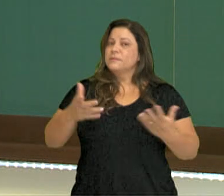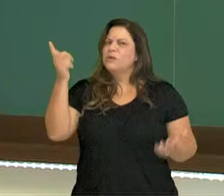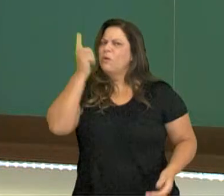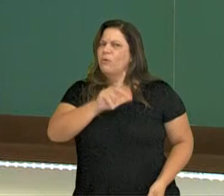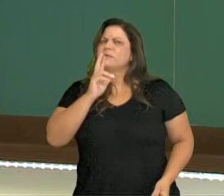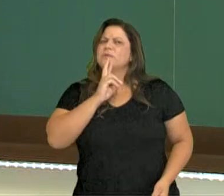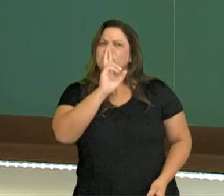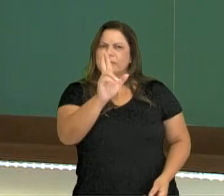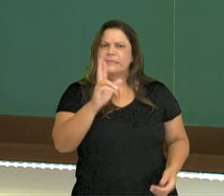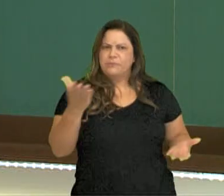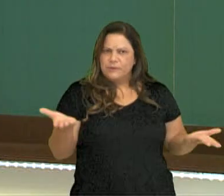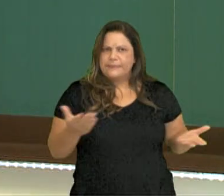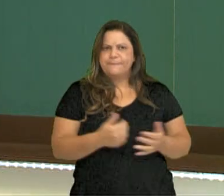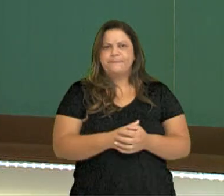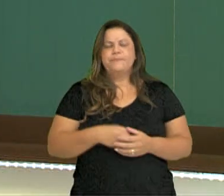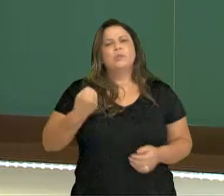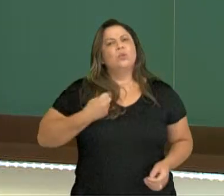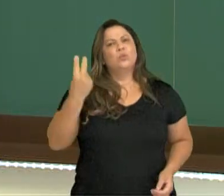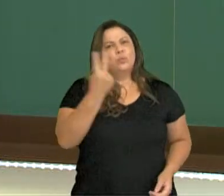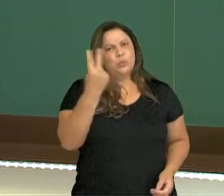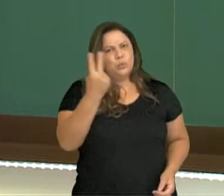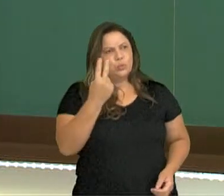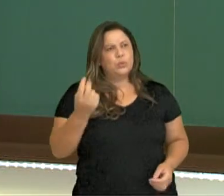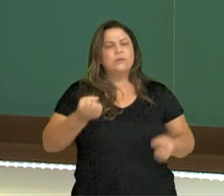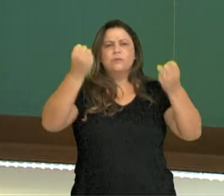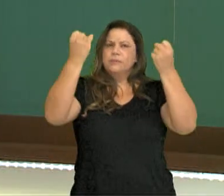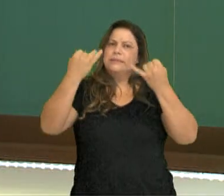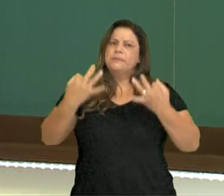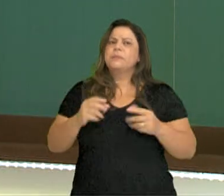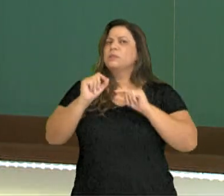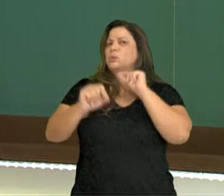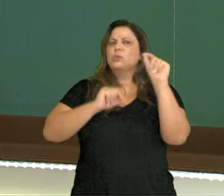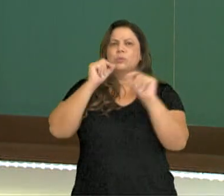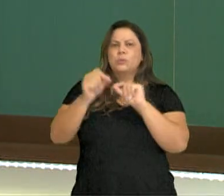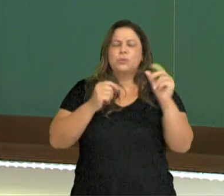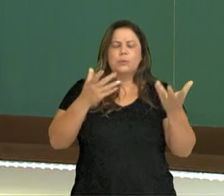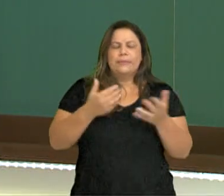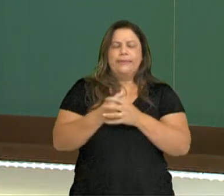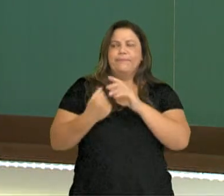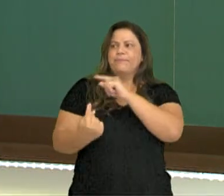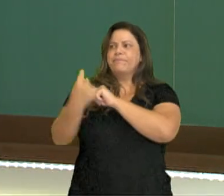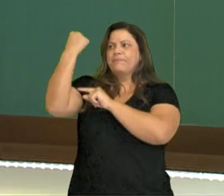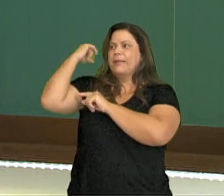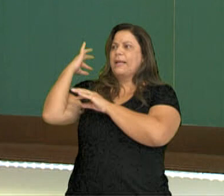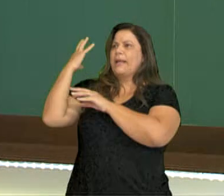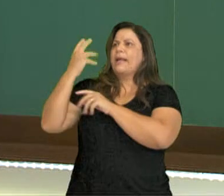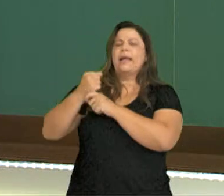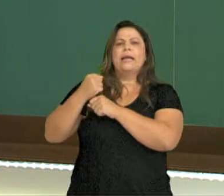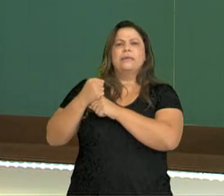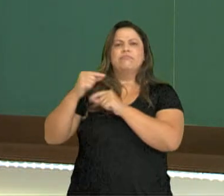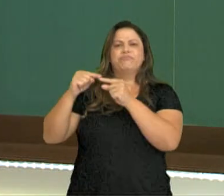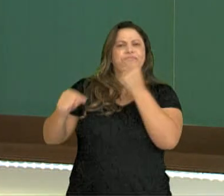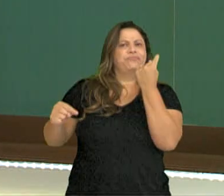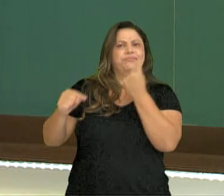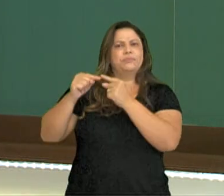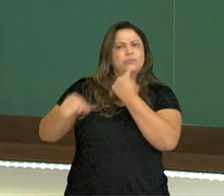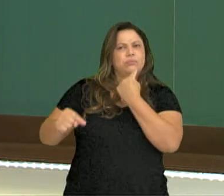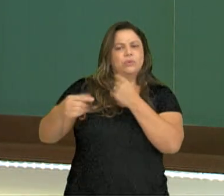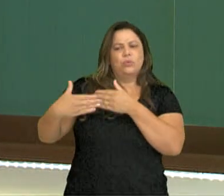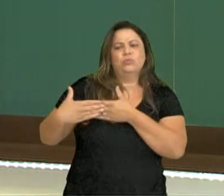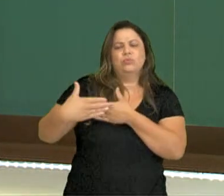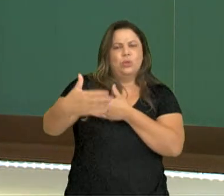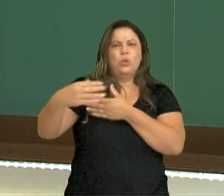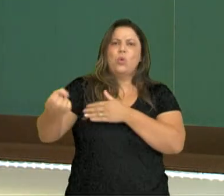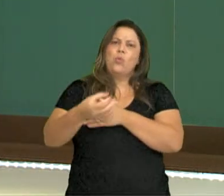Conseguiram responder? Na questão número 2 foi falado sobre essa ancestralidade desse reino, justamente por